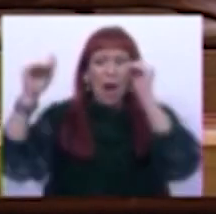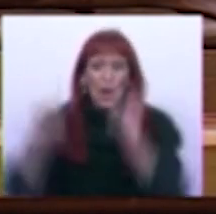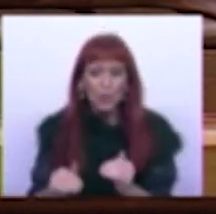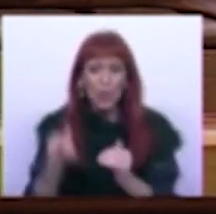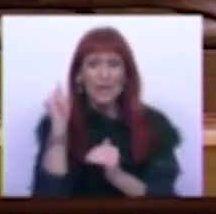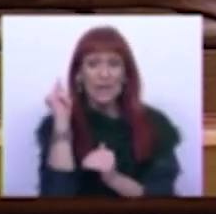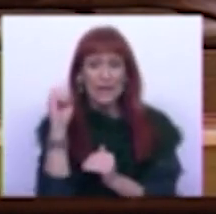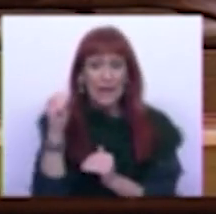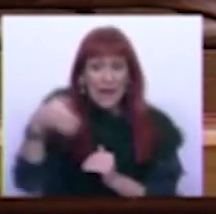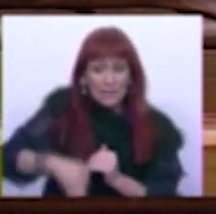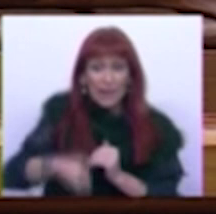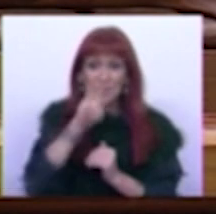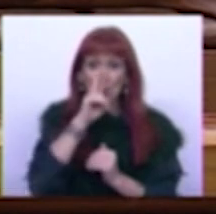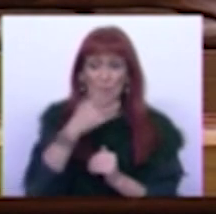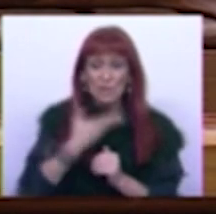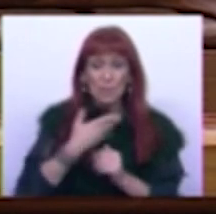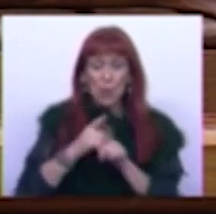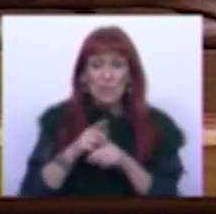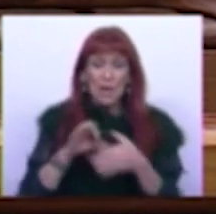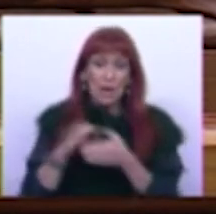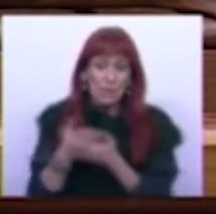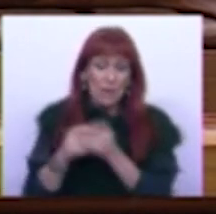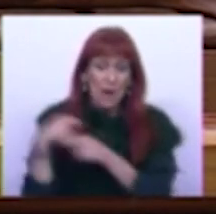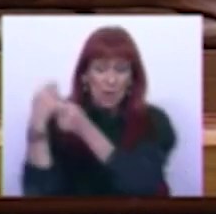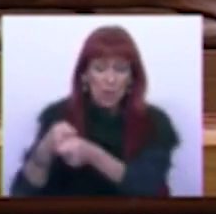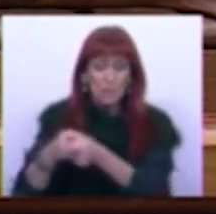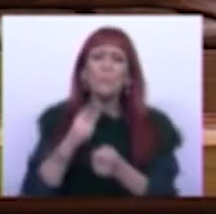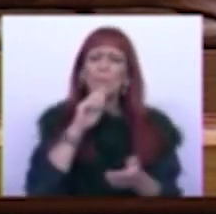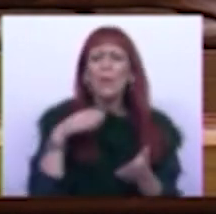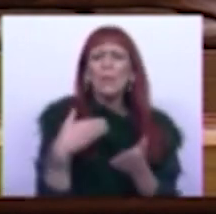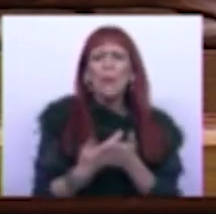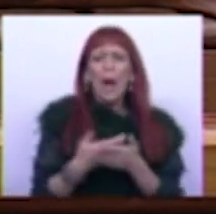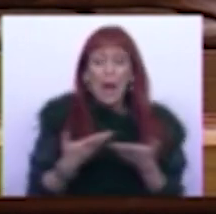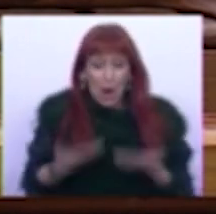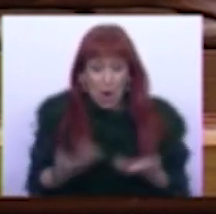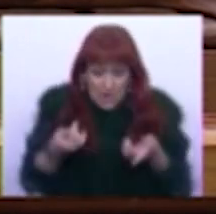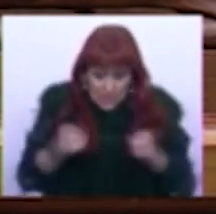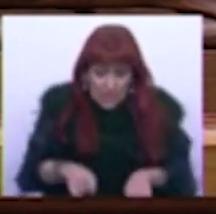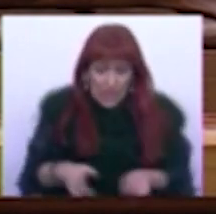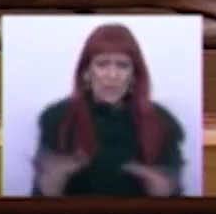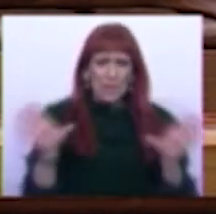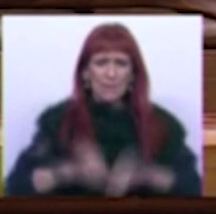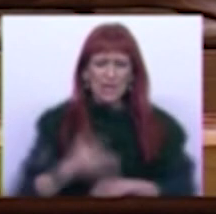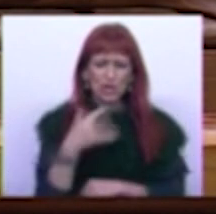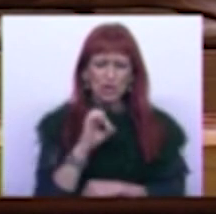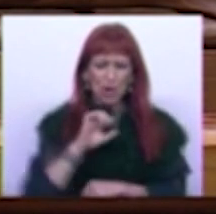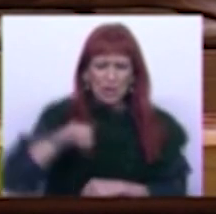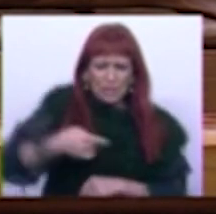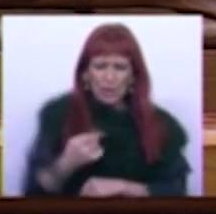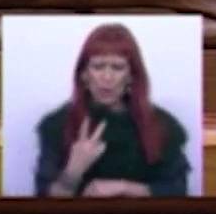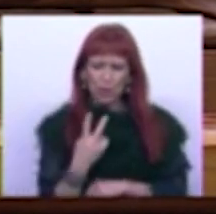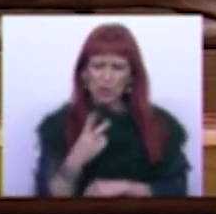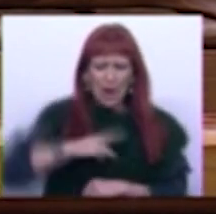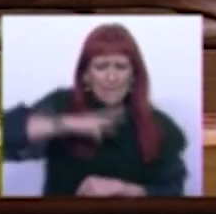do ISP sobre o gasóleo colorido e mercado agrícola. Disponibilizaremos, desde já, mais 18,2 milhões